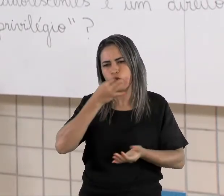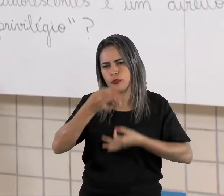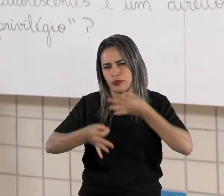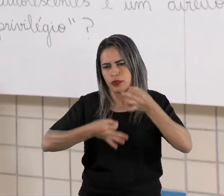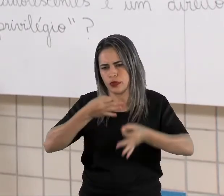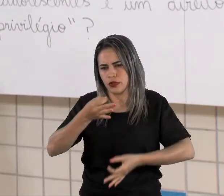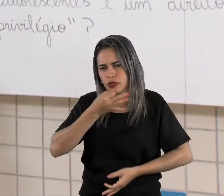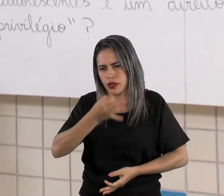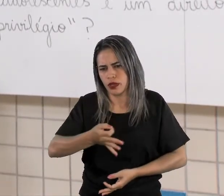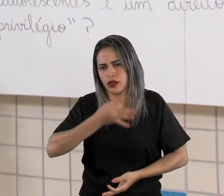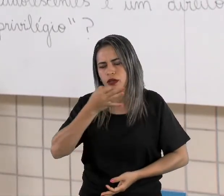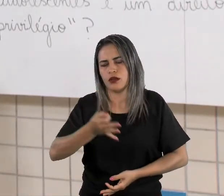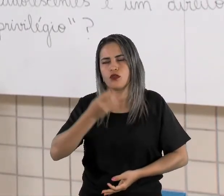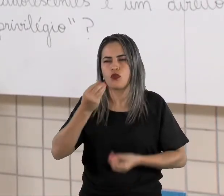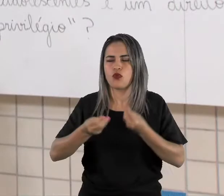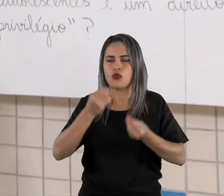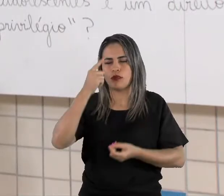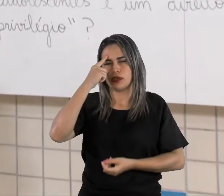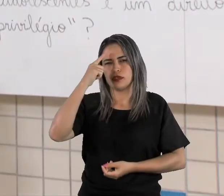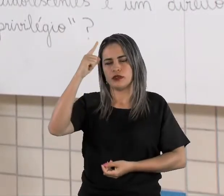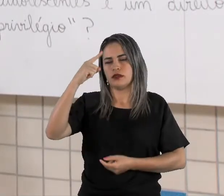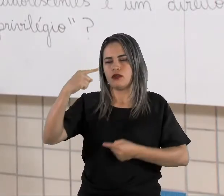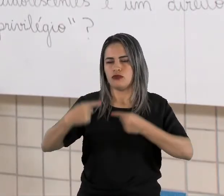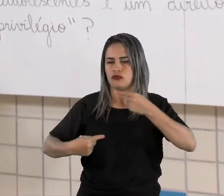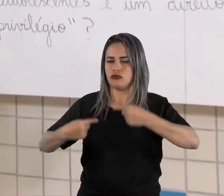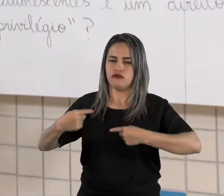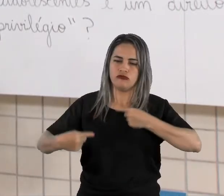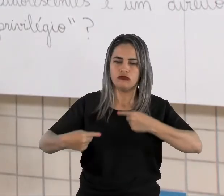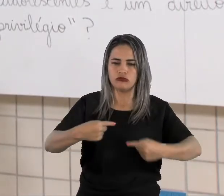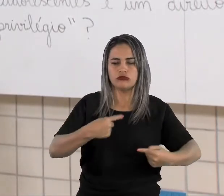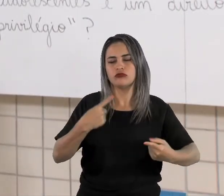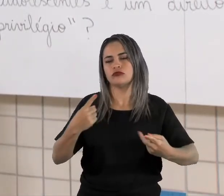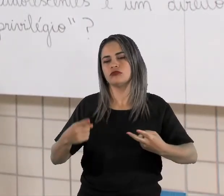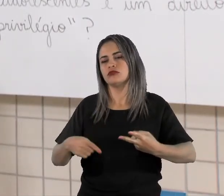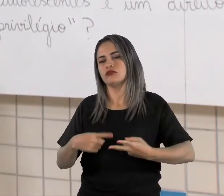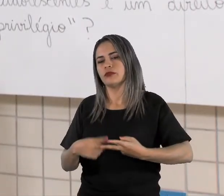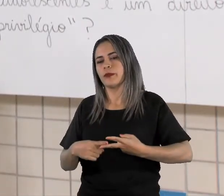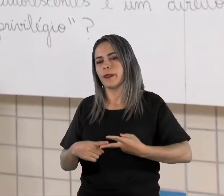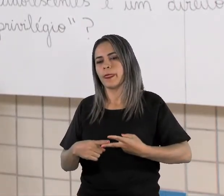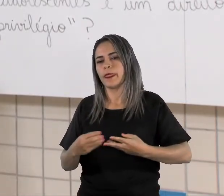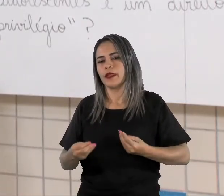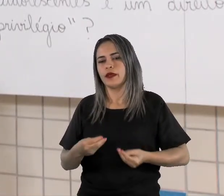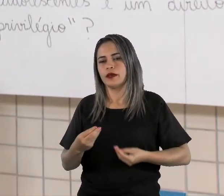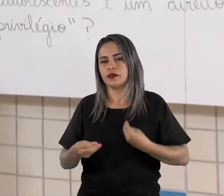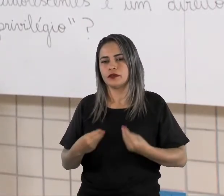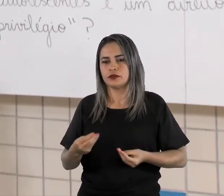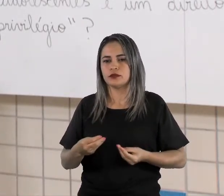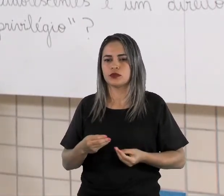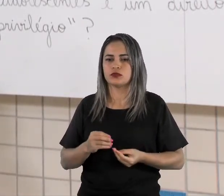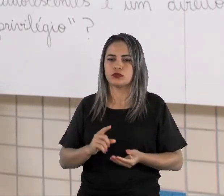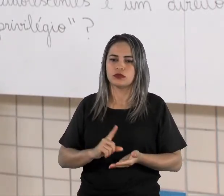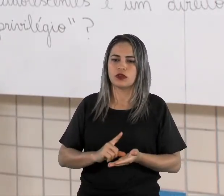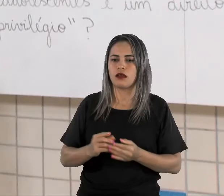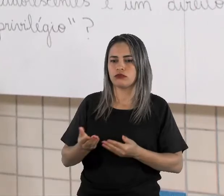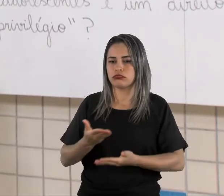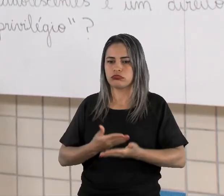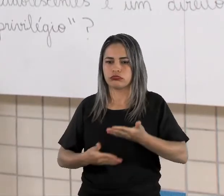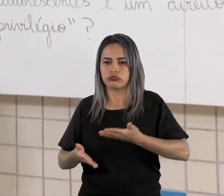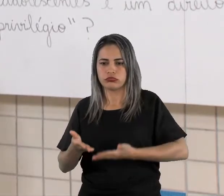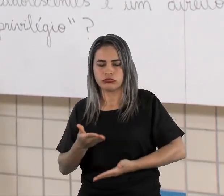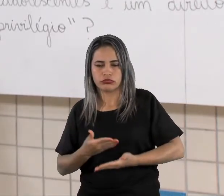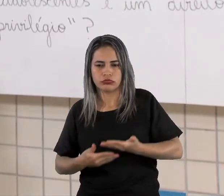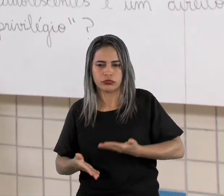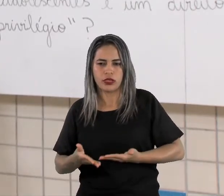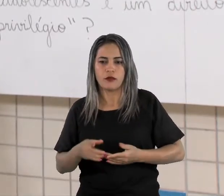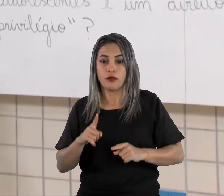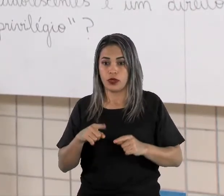verem as ideias, como as ideias são defendidas, como os conectivos são articulados aí, porque vocês